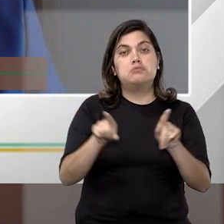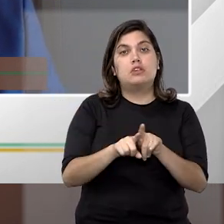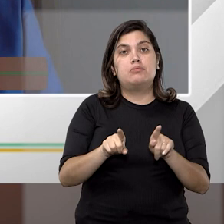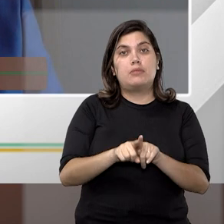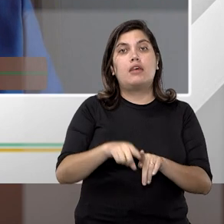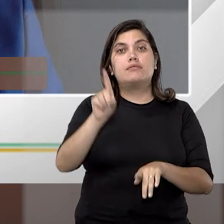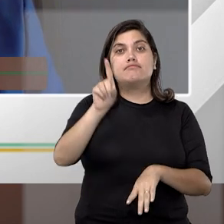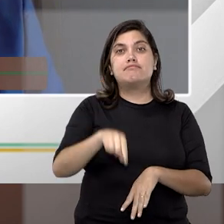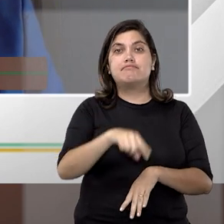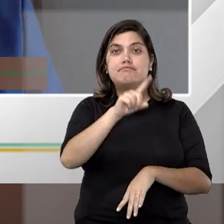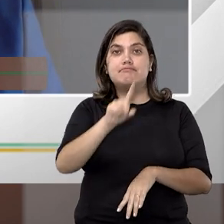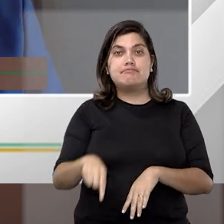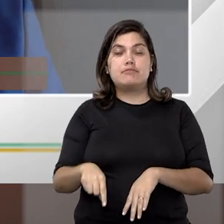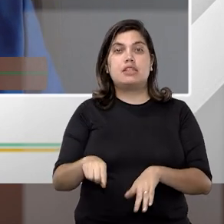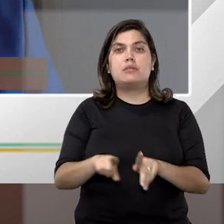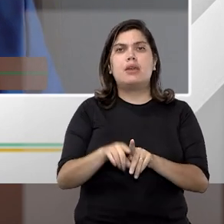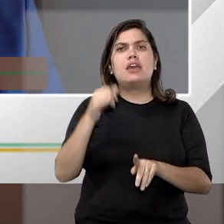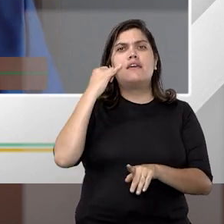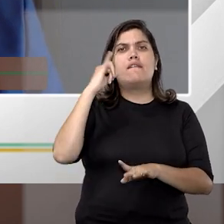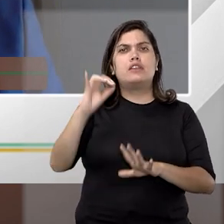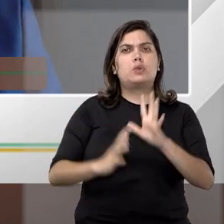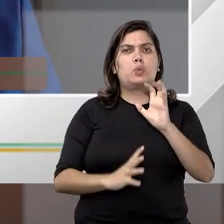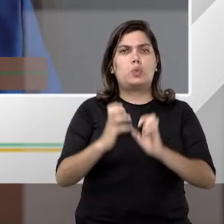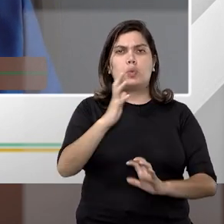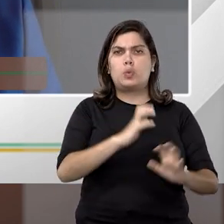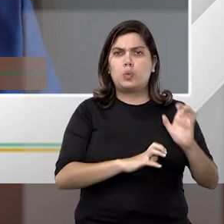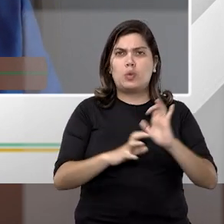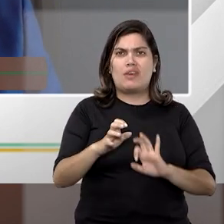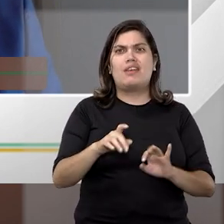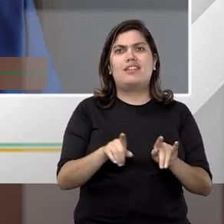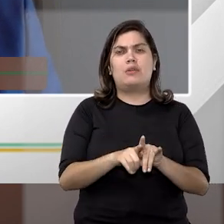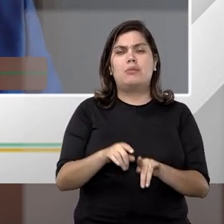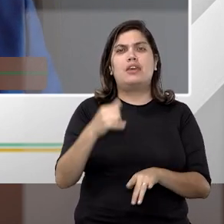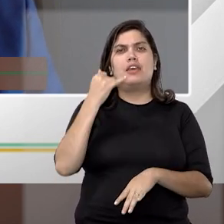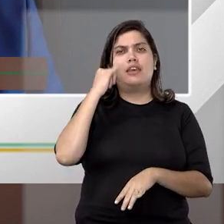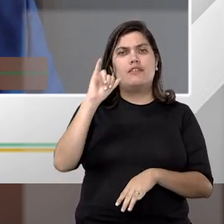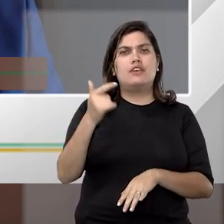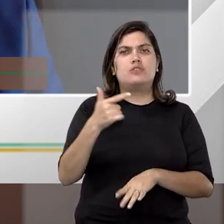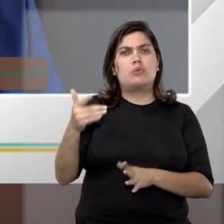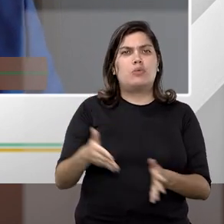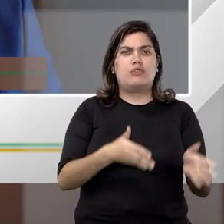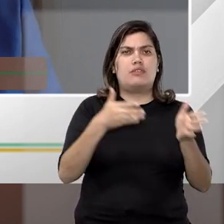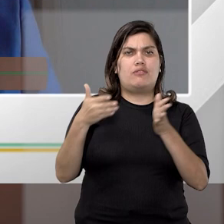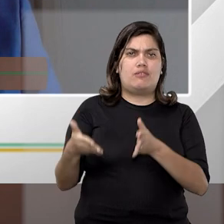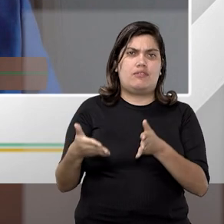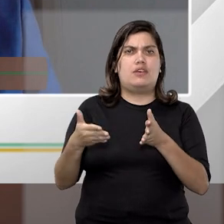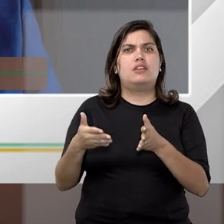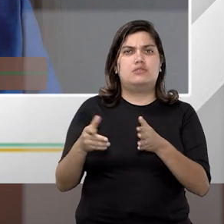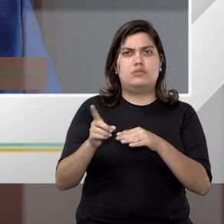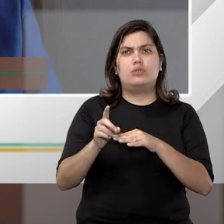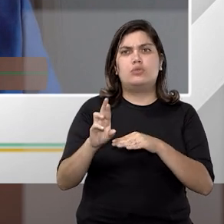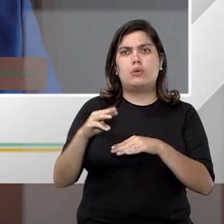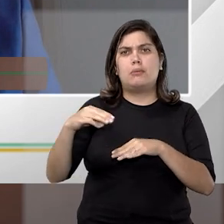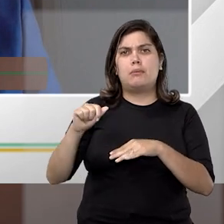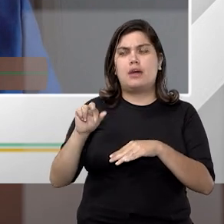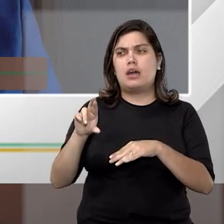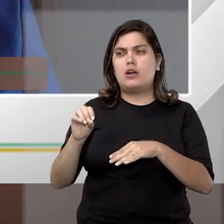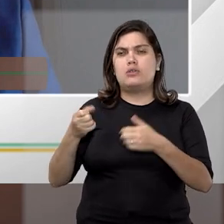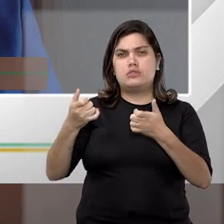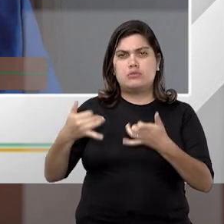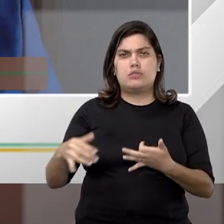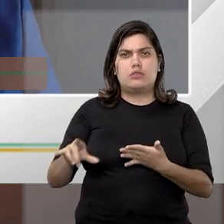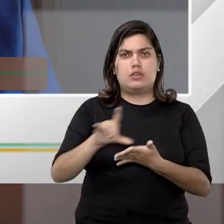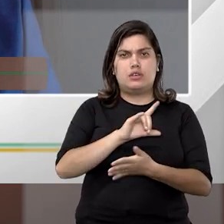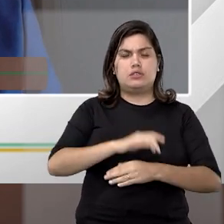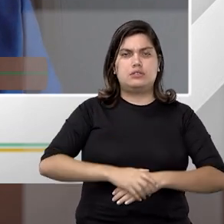a punibilidade também é extinta e se evita a discussão de mérito e a gente evita Então aquela segunda fase aqui o Doutor